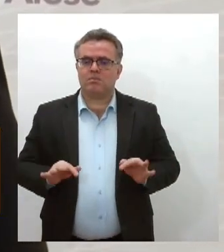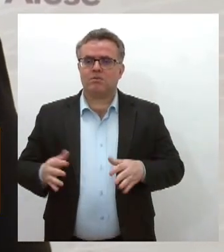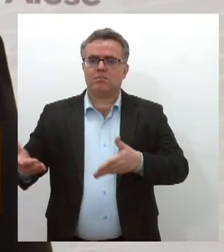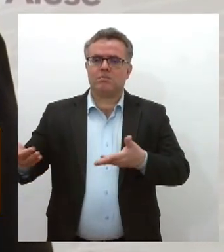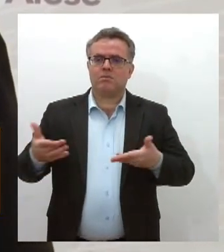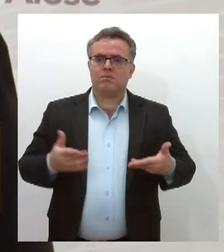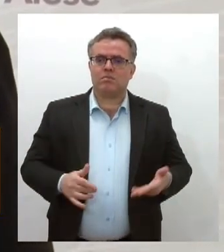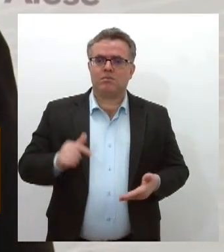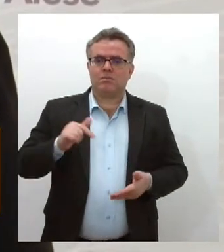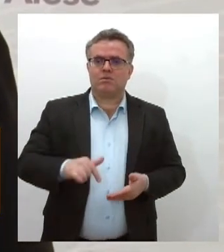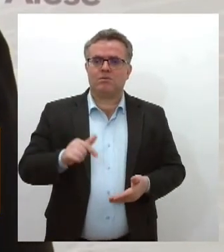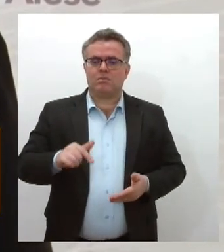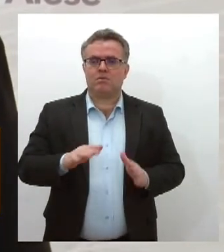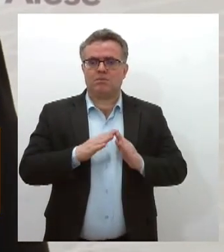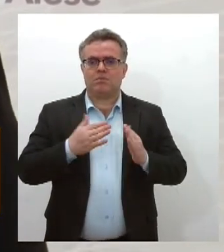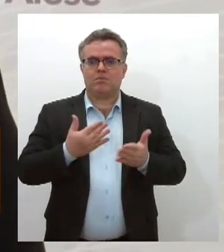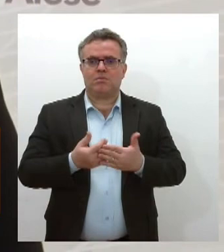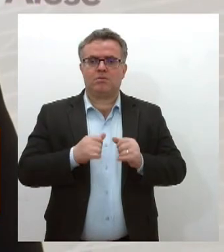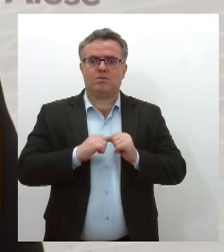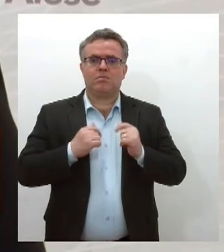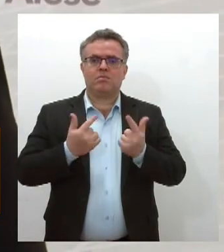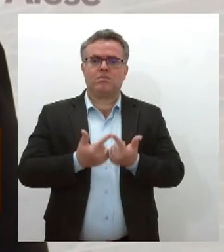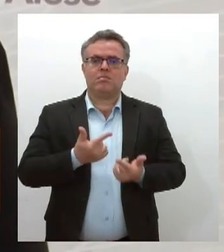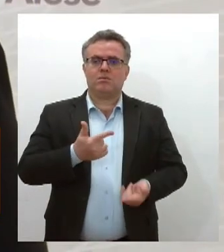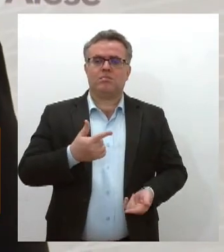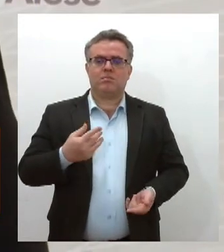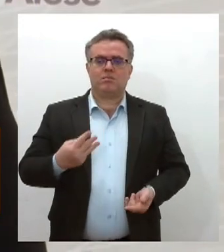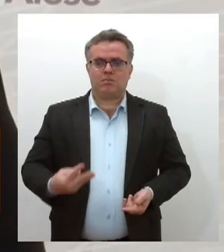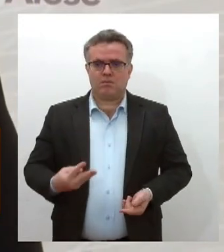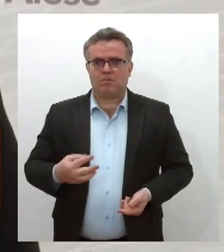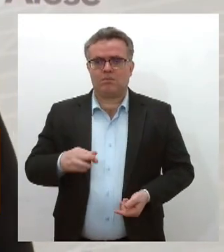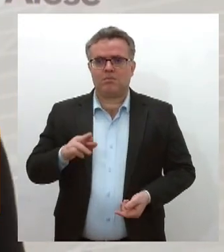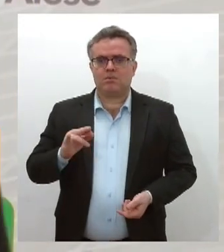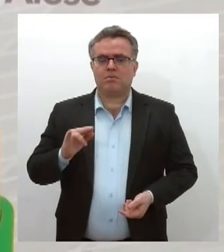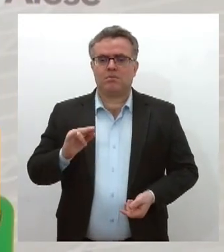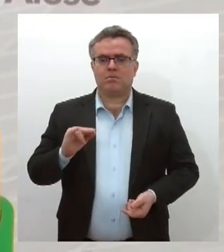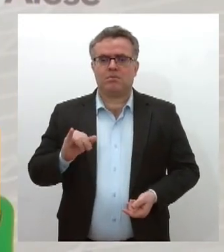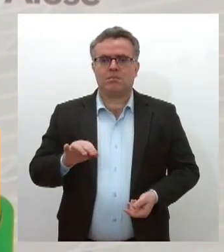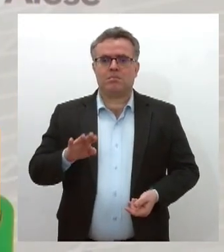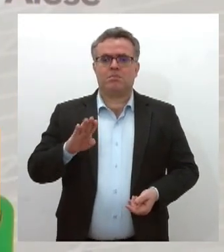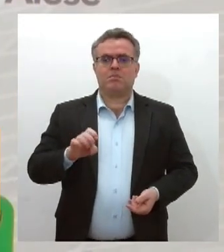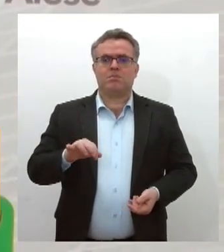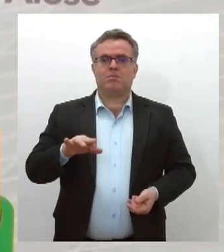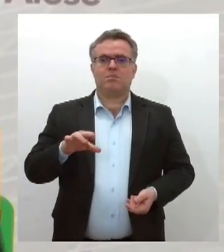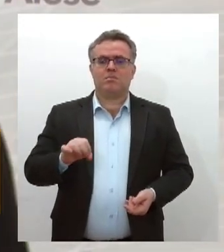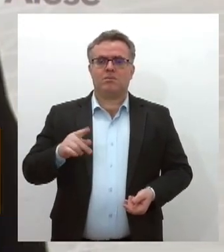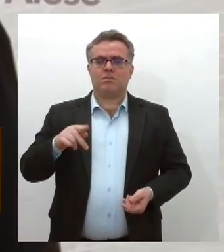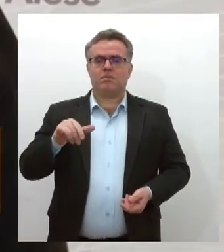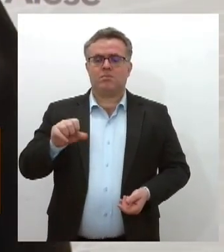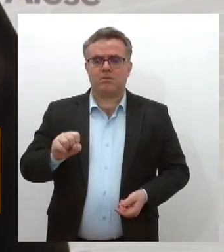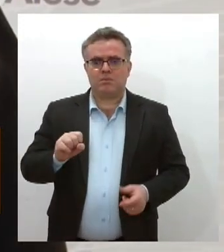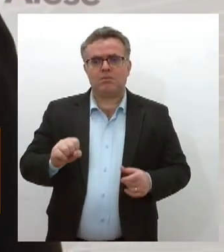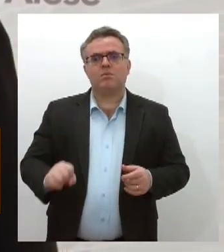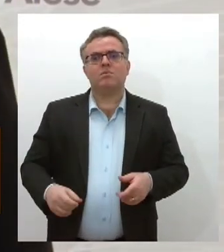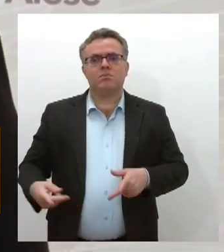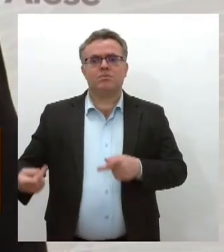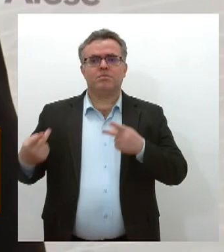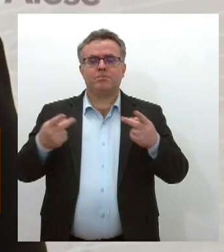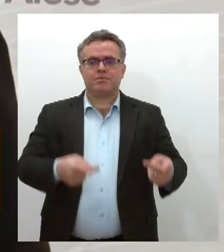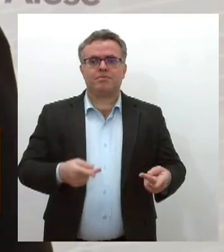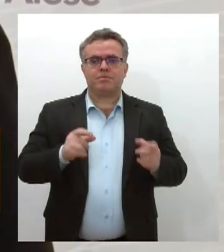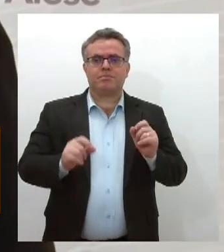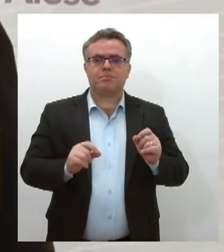Colégio João 23 da cidade de Ribeirópolis. Né? O projeto Visita a Casa do Povo tem o intuito de fazer com